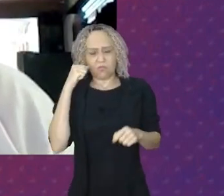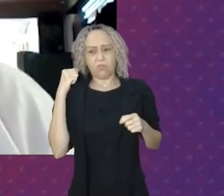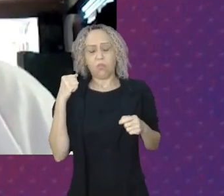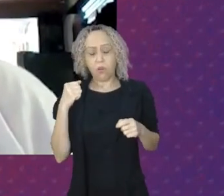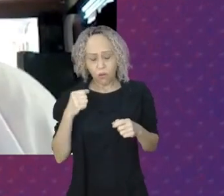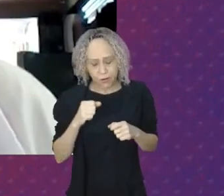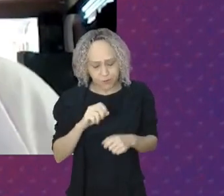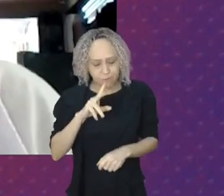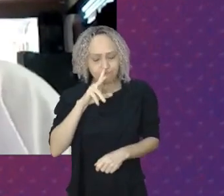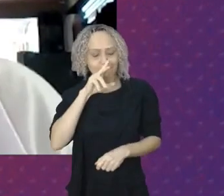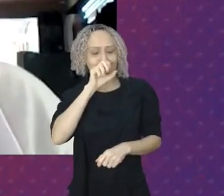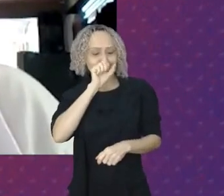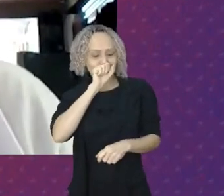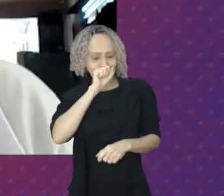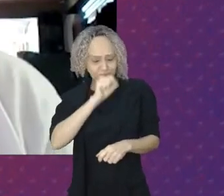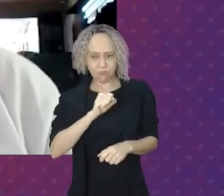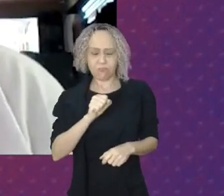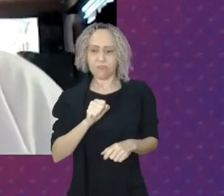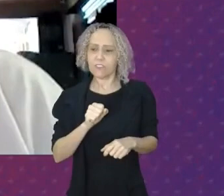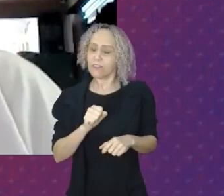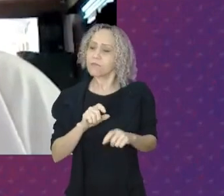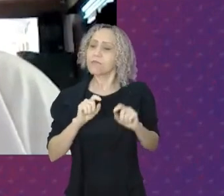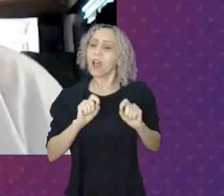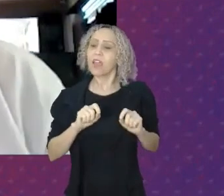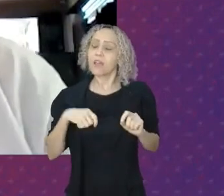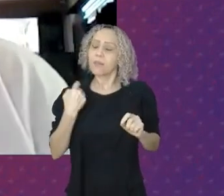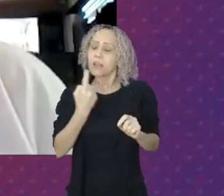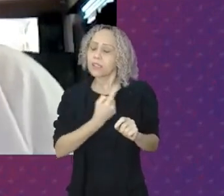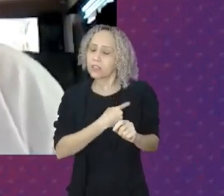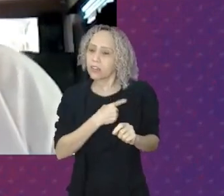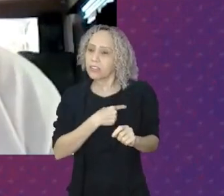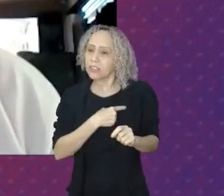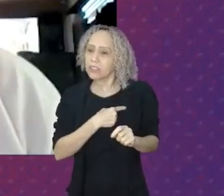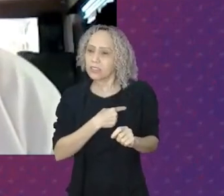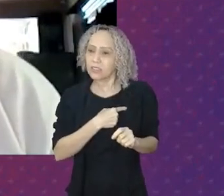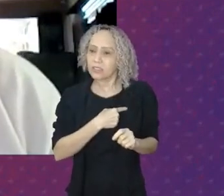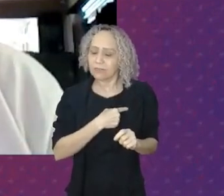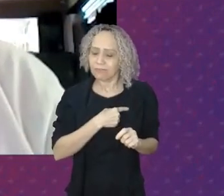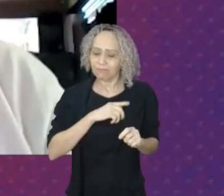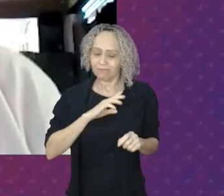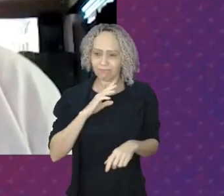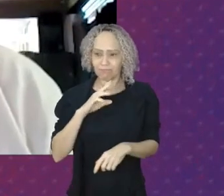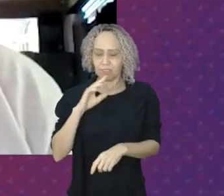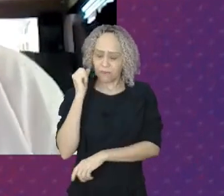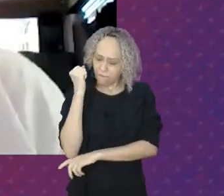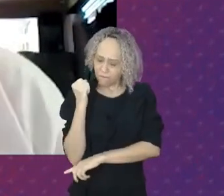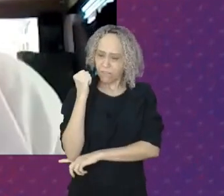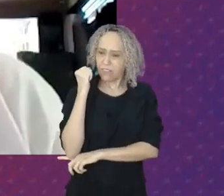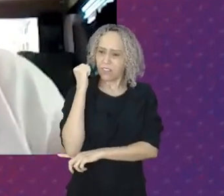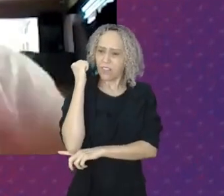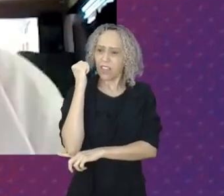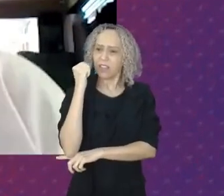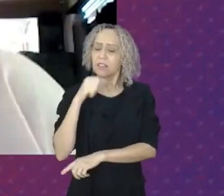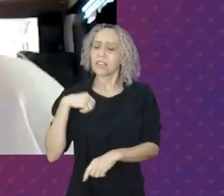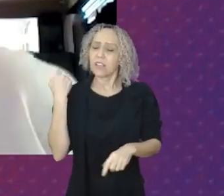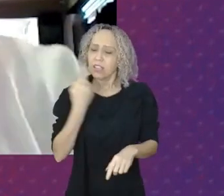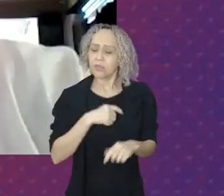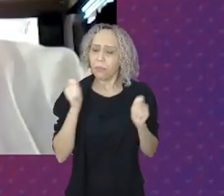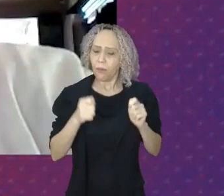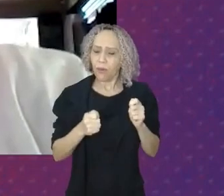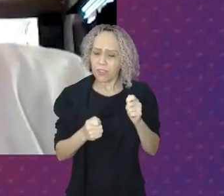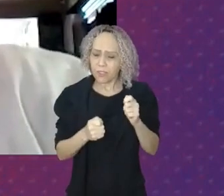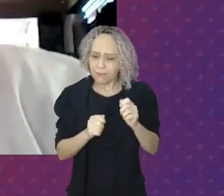e vem forte, para que a gente firme o pé, para que a gente crie raízes, e a gente consiga implantar políticas